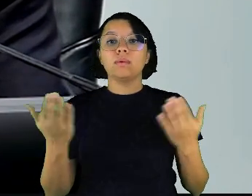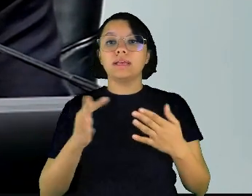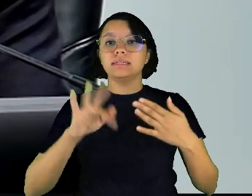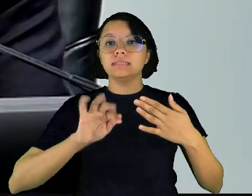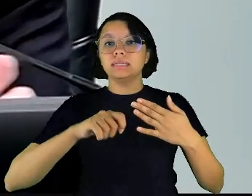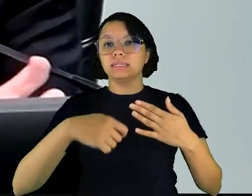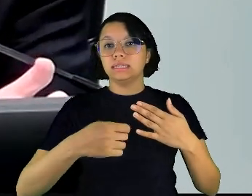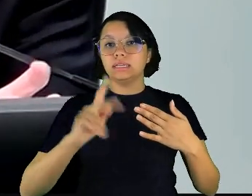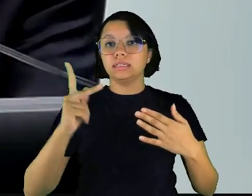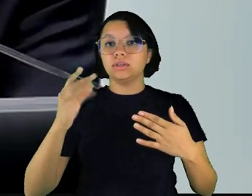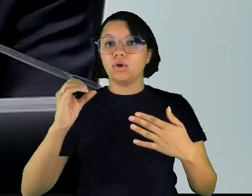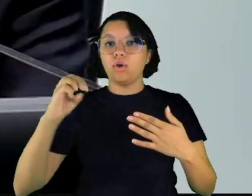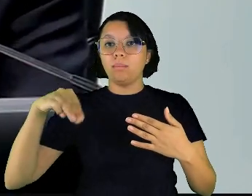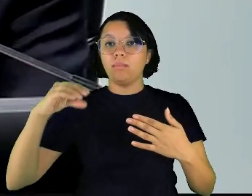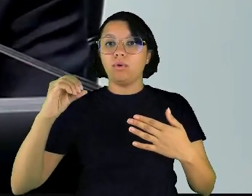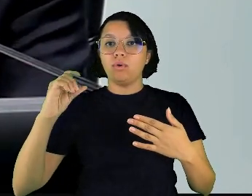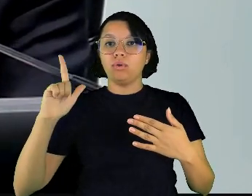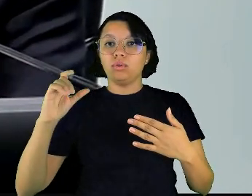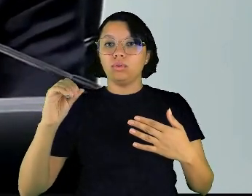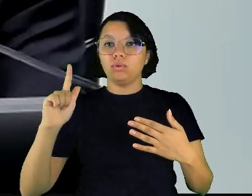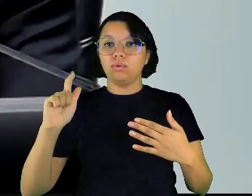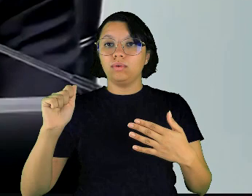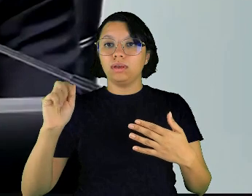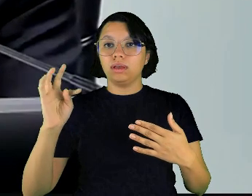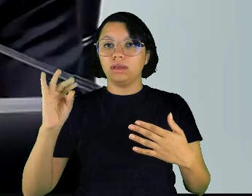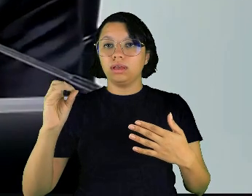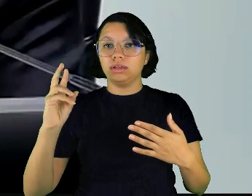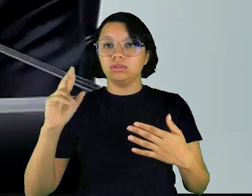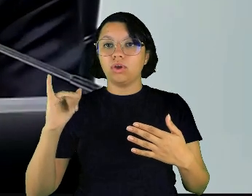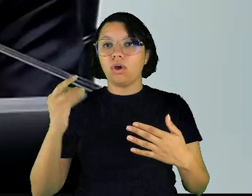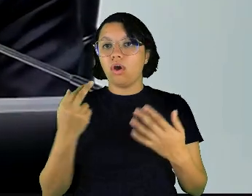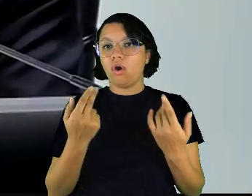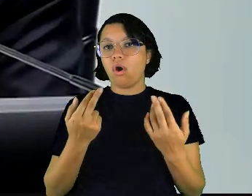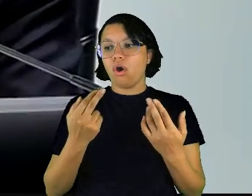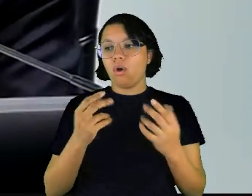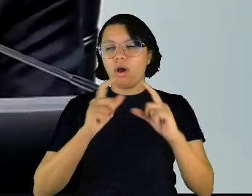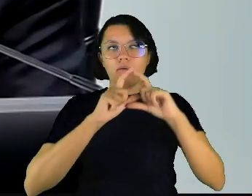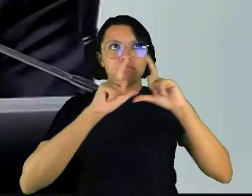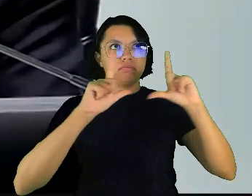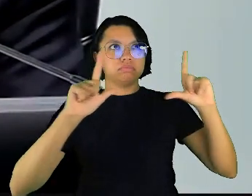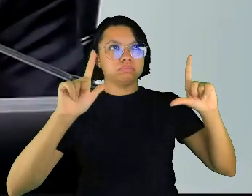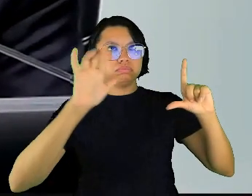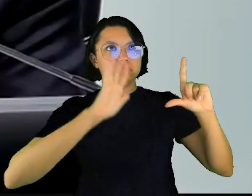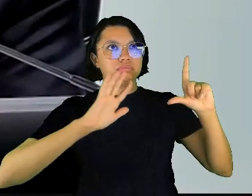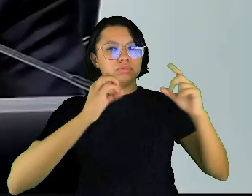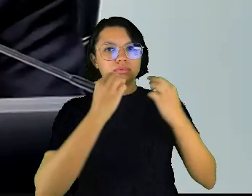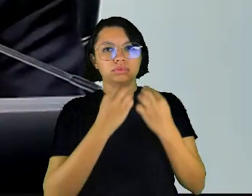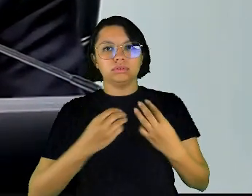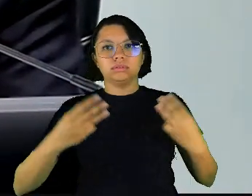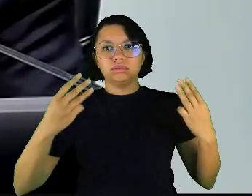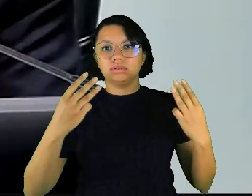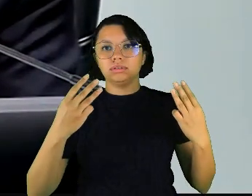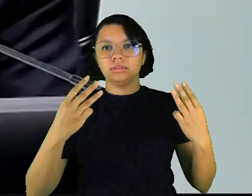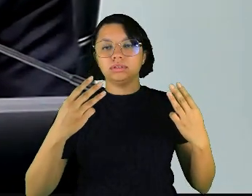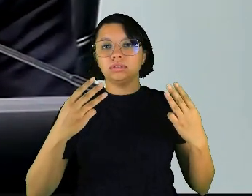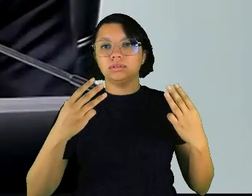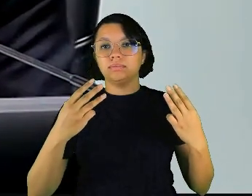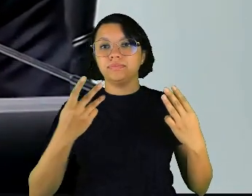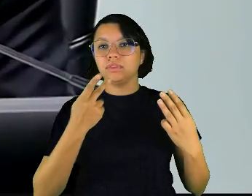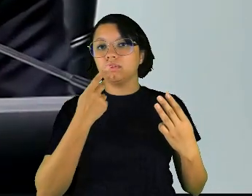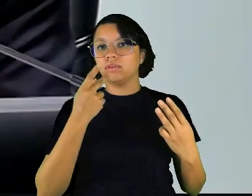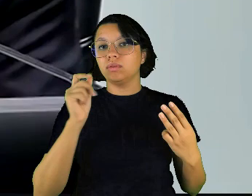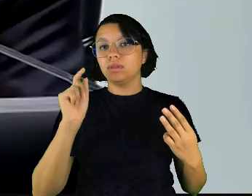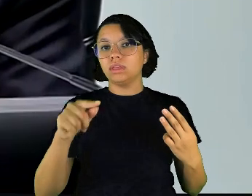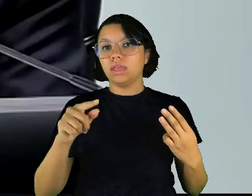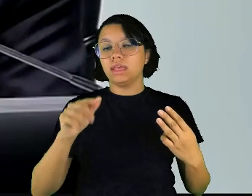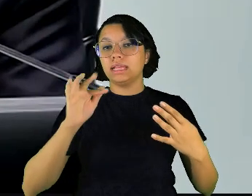homologatória ou, como ficou lá na tela, né, do site, a definição só como definir-se a